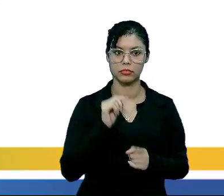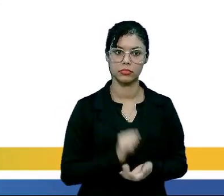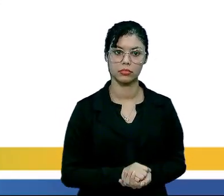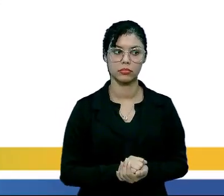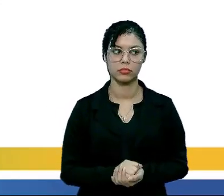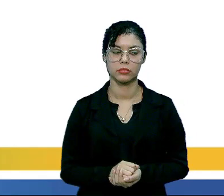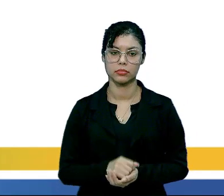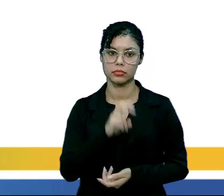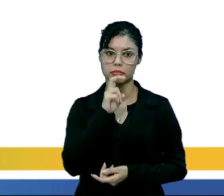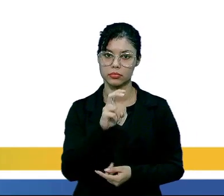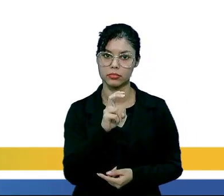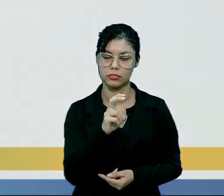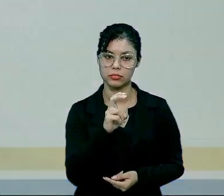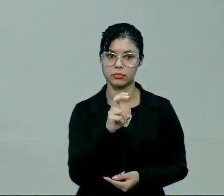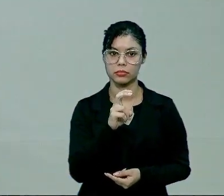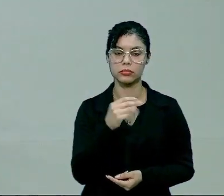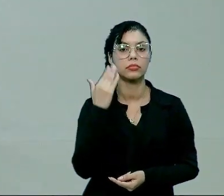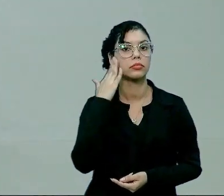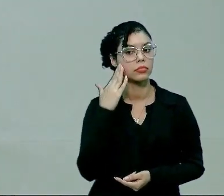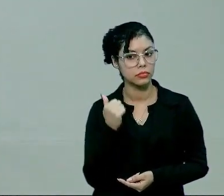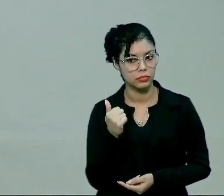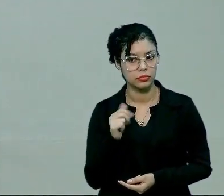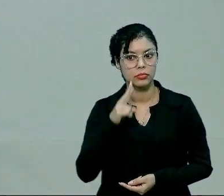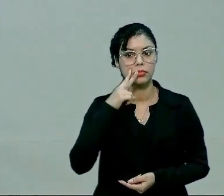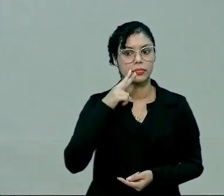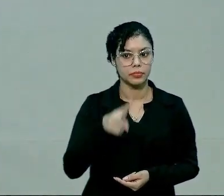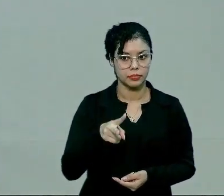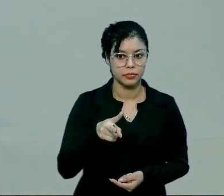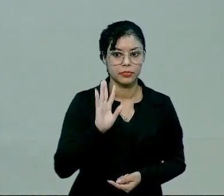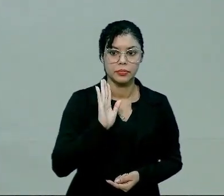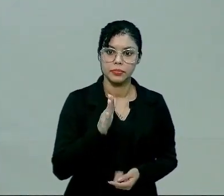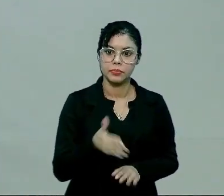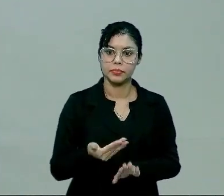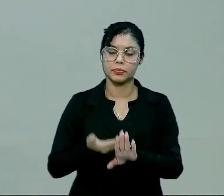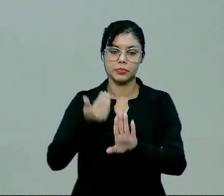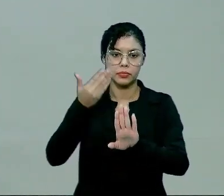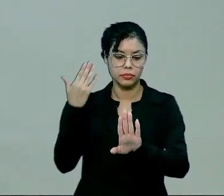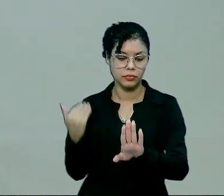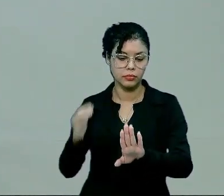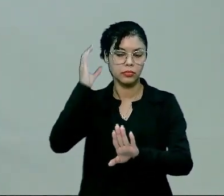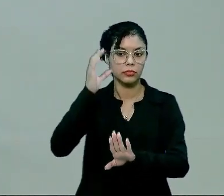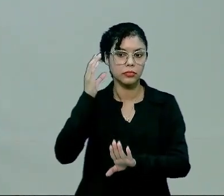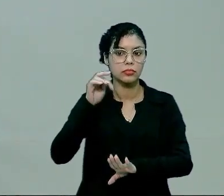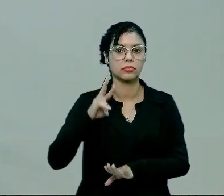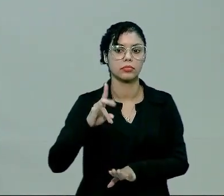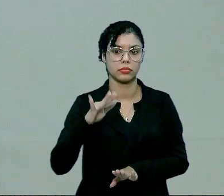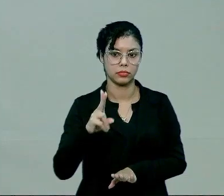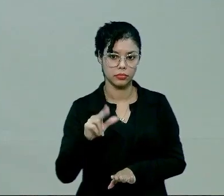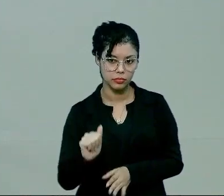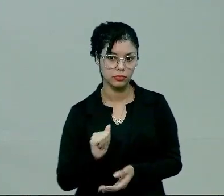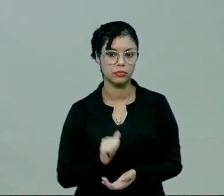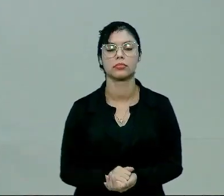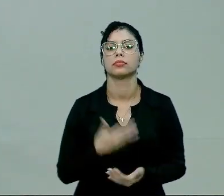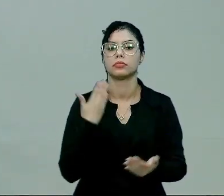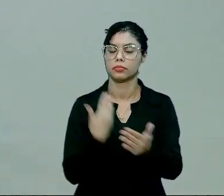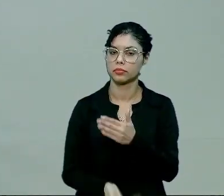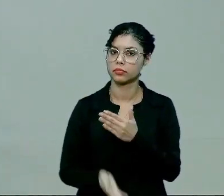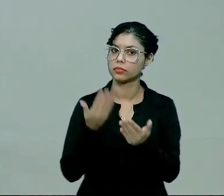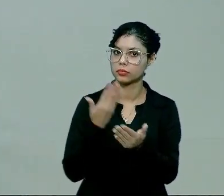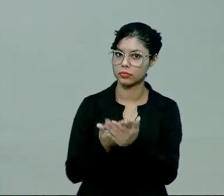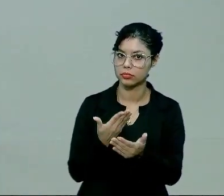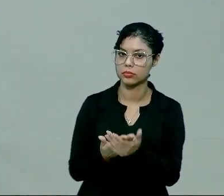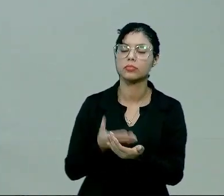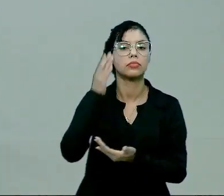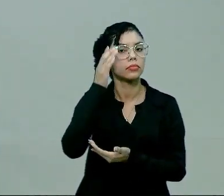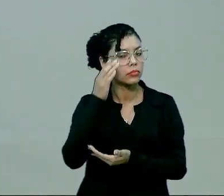ele é de 5 litros e nós sabemos, nós já vimos isso lá em concentrações molares. E mais uma vez, se você perdeu a aula